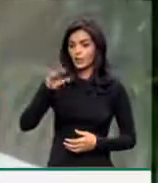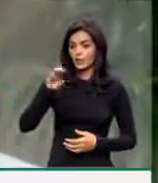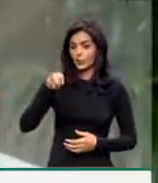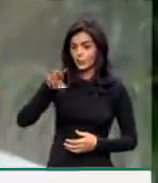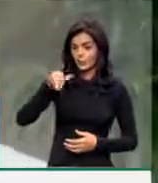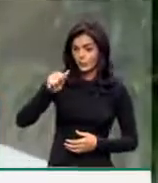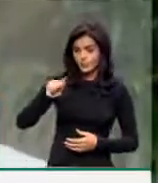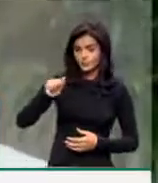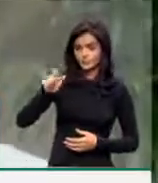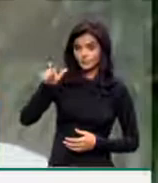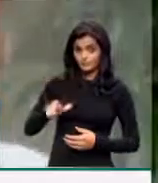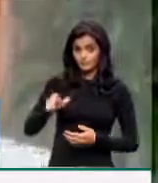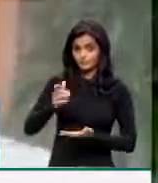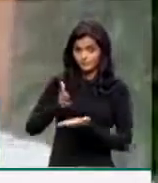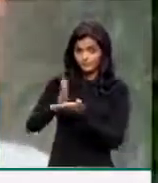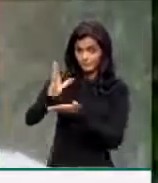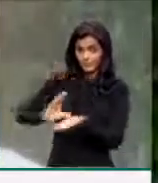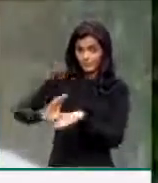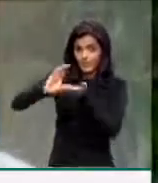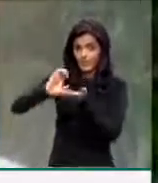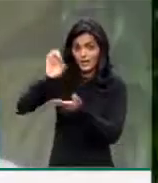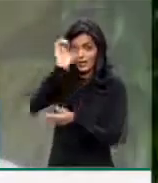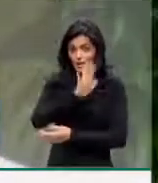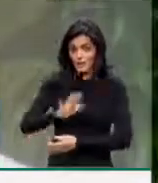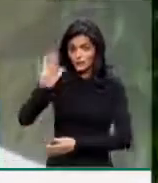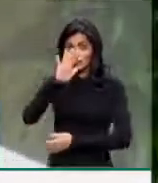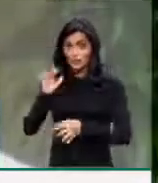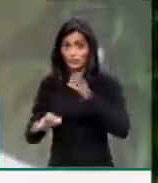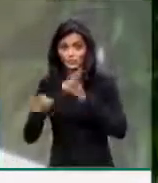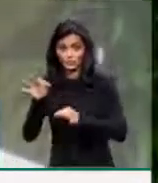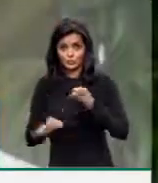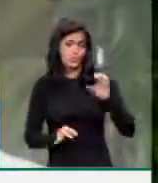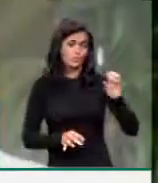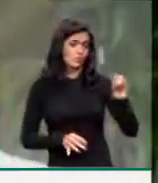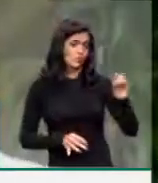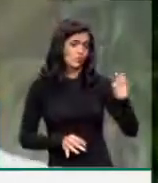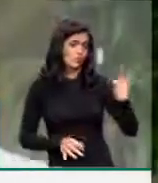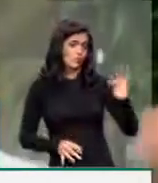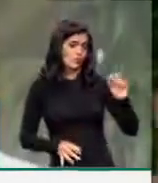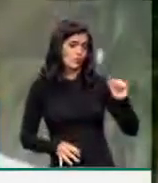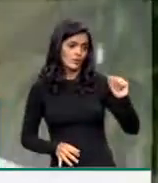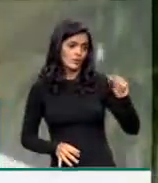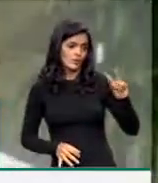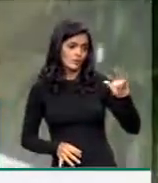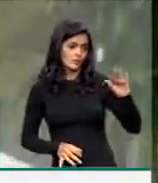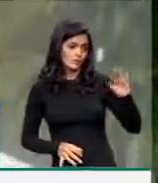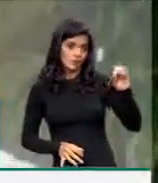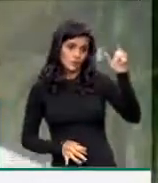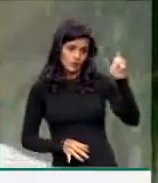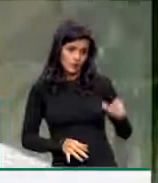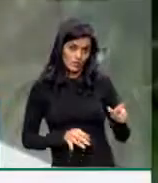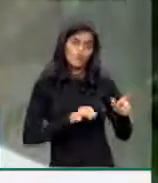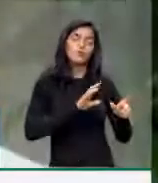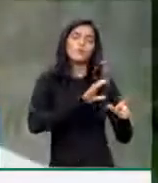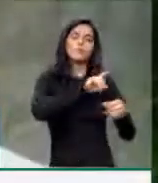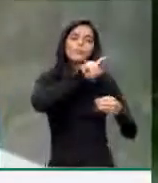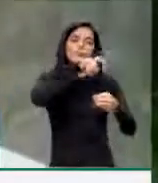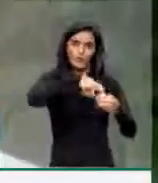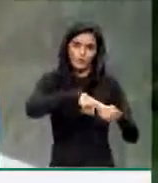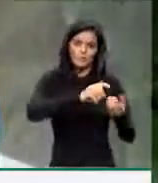para o Conselho Nacional de Justiça e de Otávio, doutor Otávio, que é reconduzido